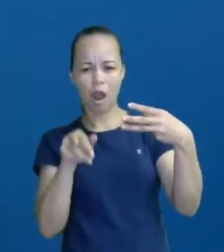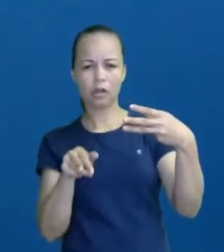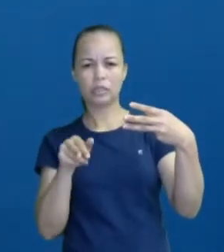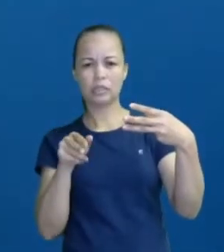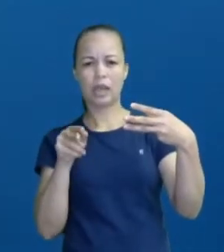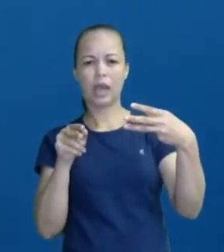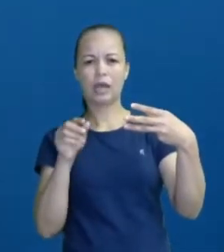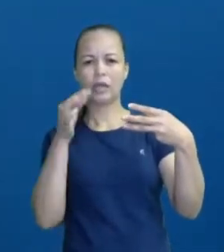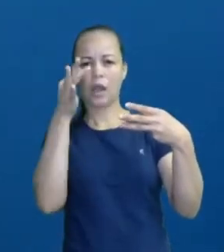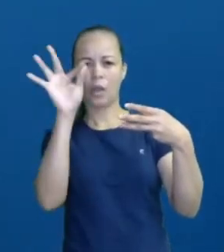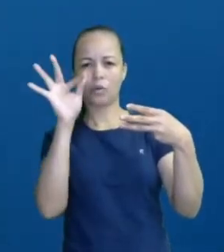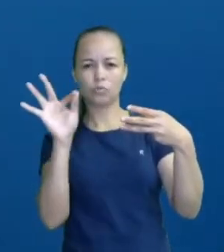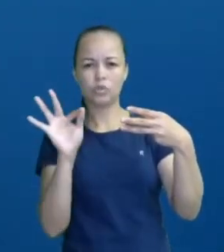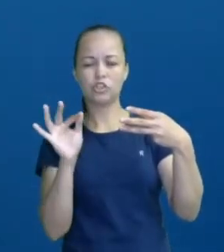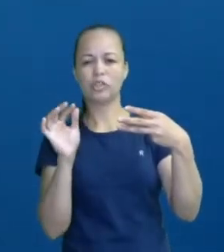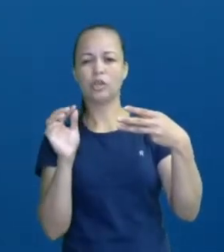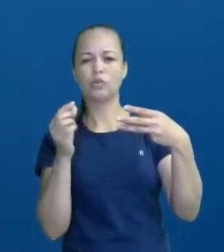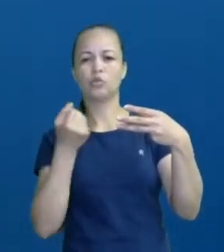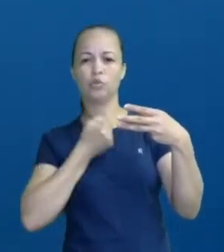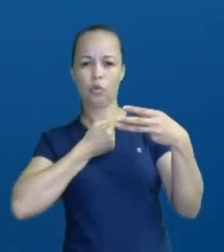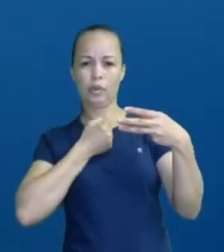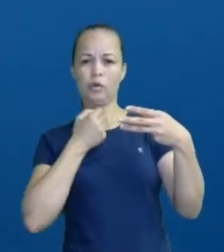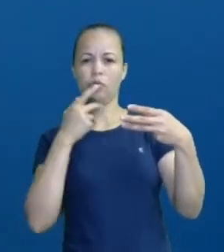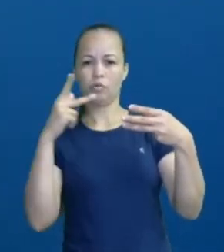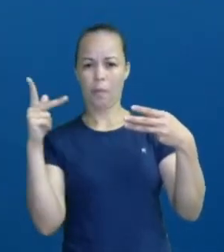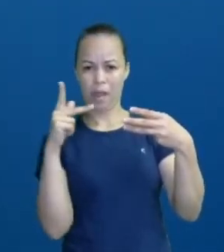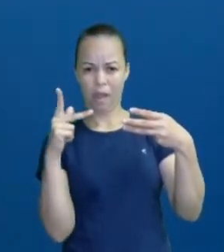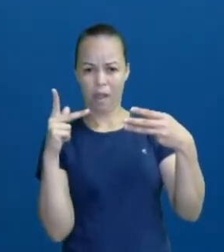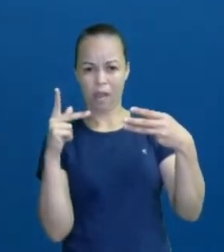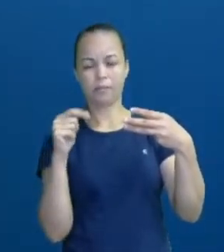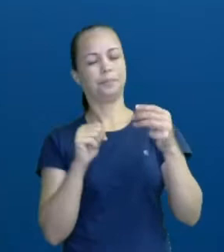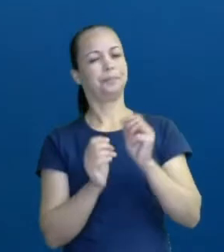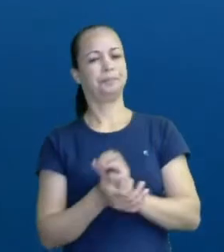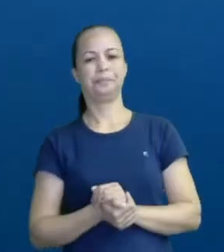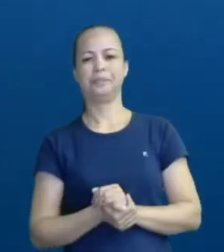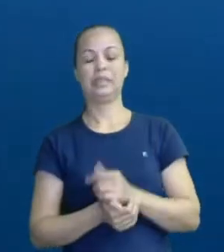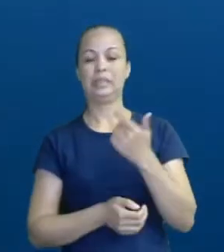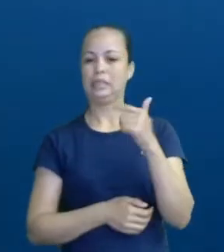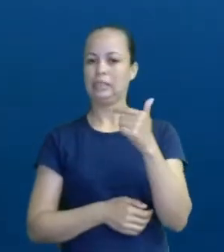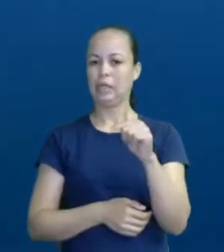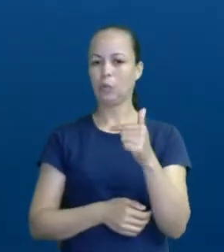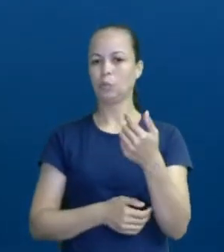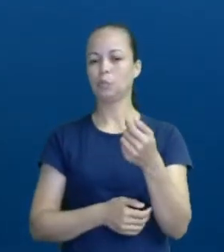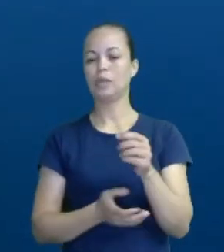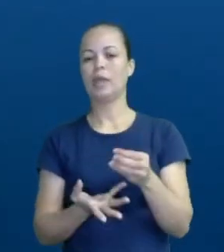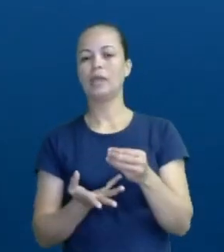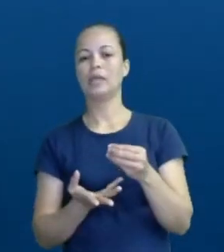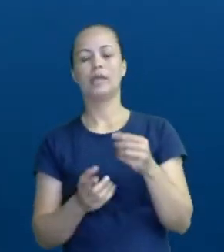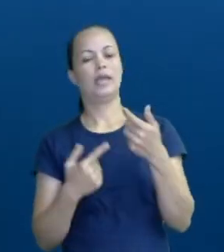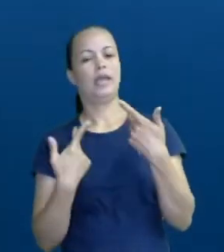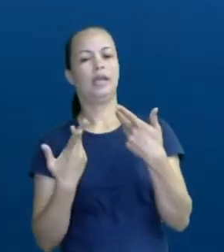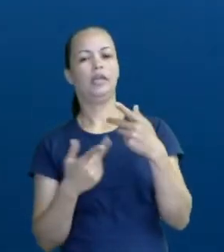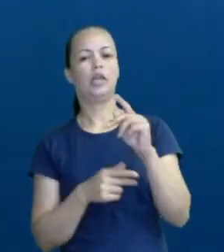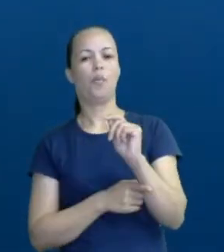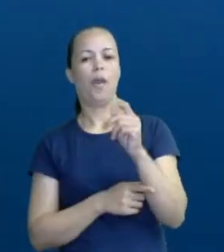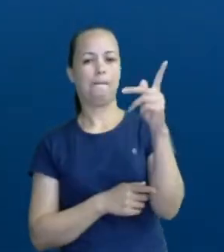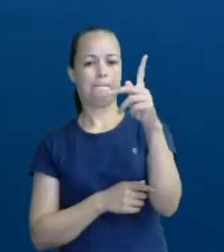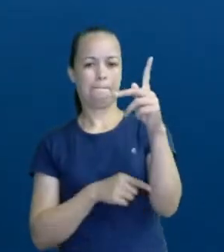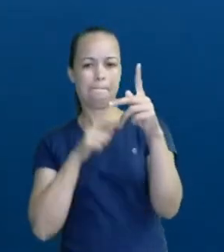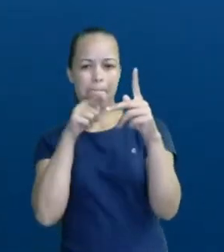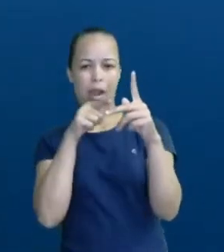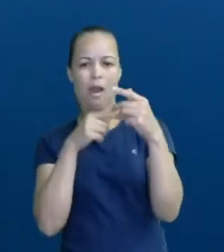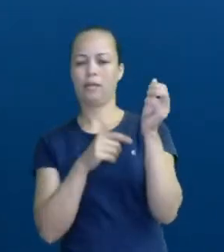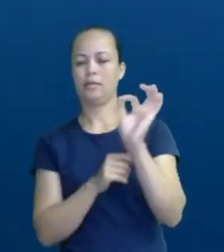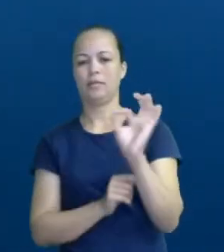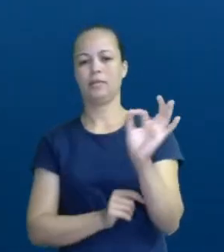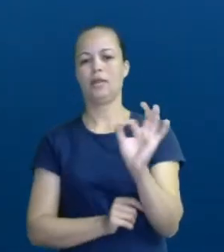na listinha dos números pares? Não. Se ele não está, ele não é considerado um